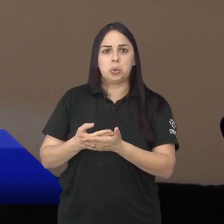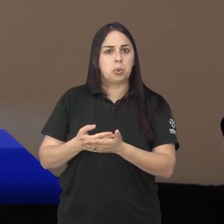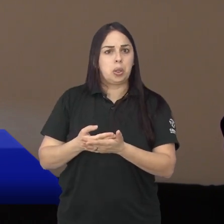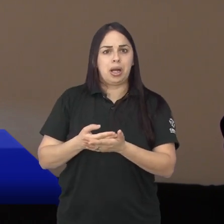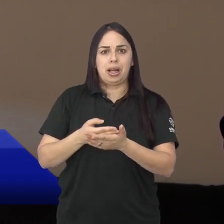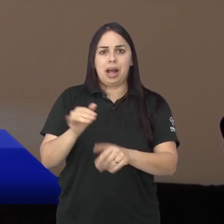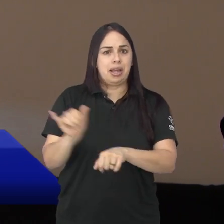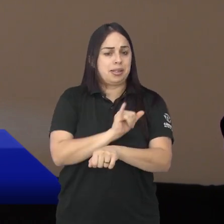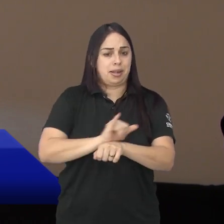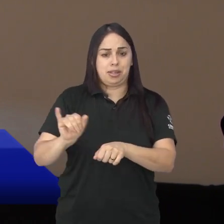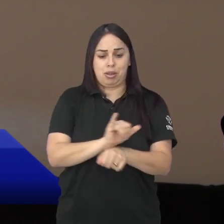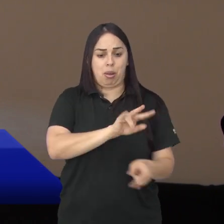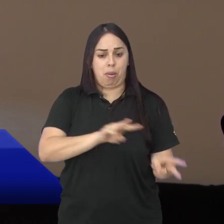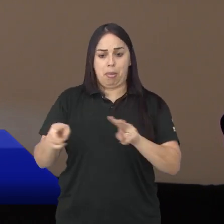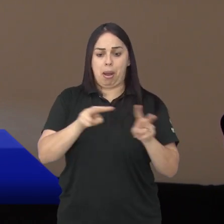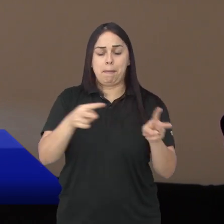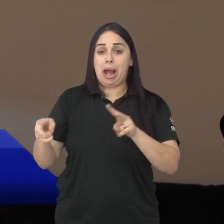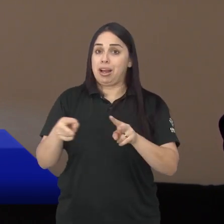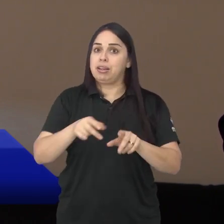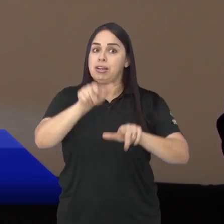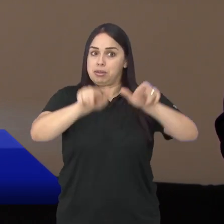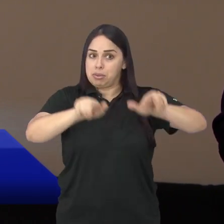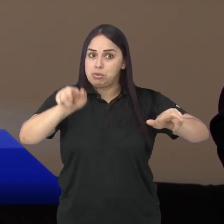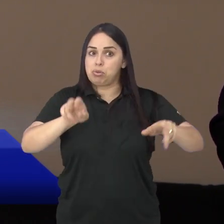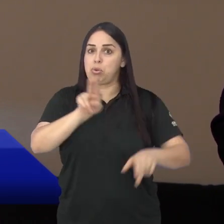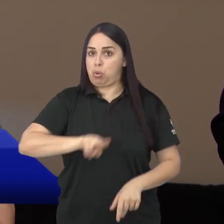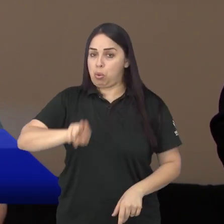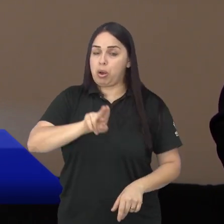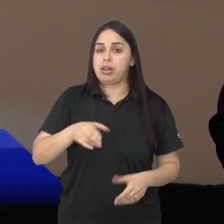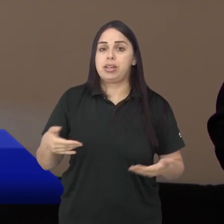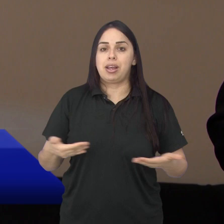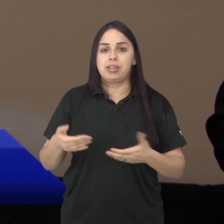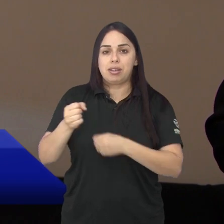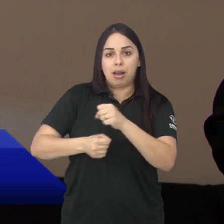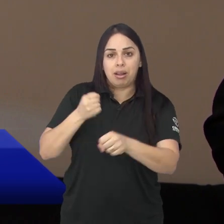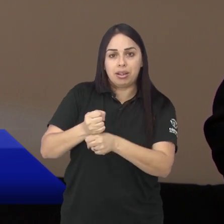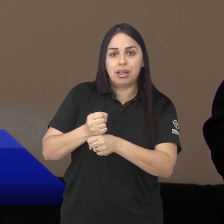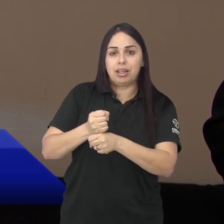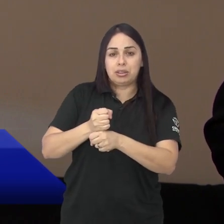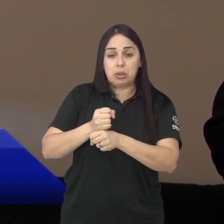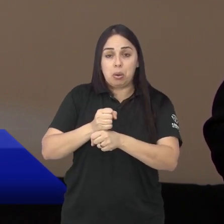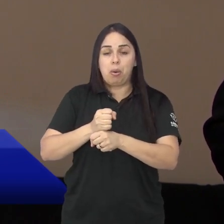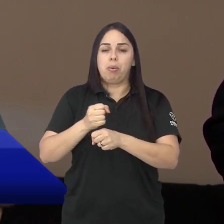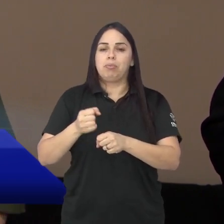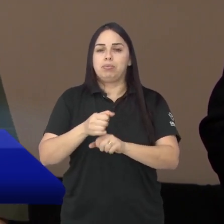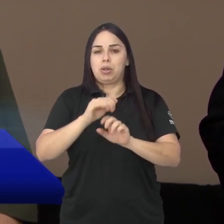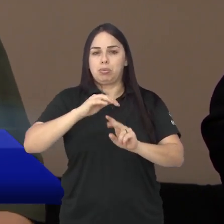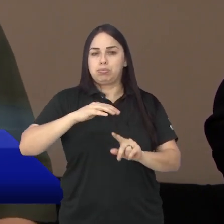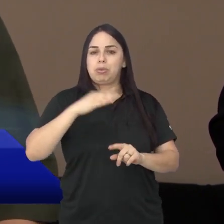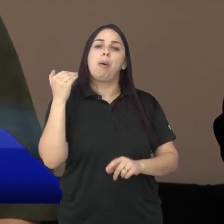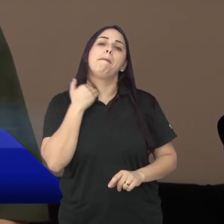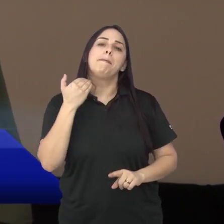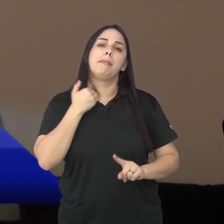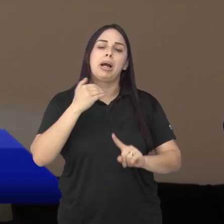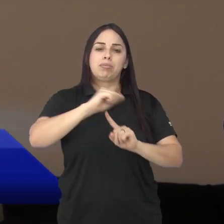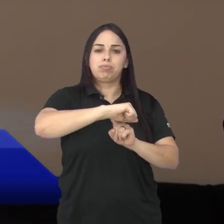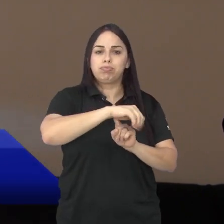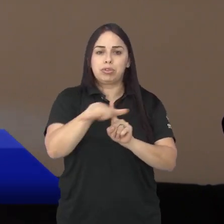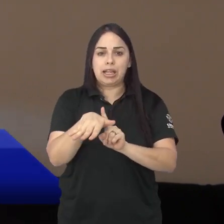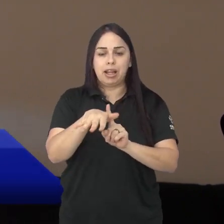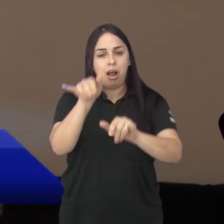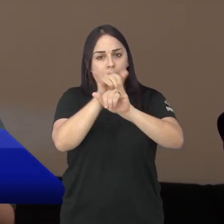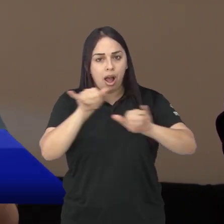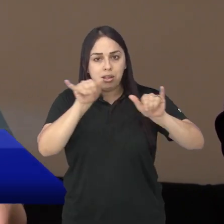a modalidade, né, de transferência de dinheiro de muita gente. E neste ano, o Banco Central então anunciou algumas mudanças, né, para o